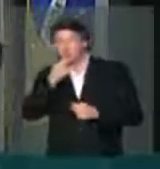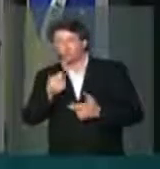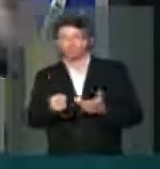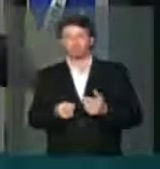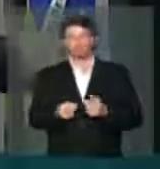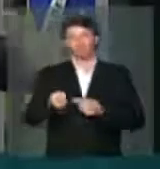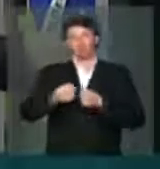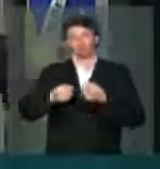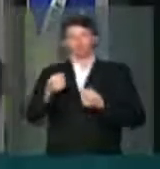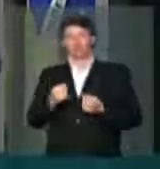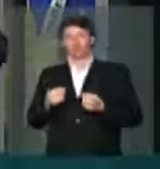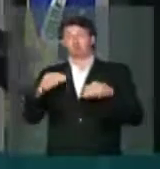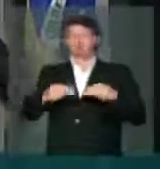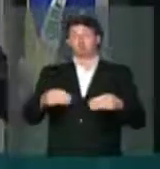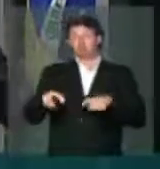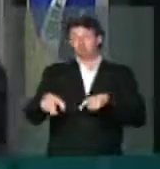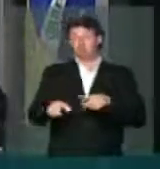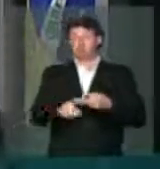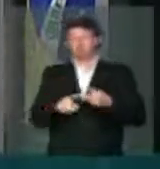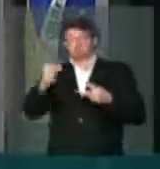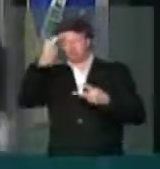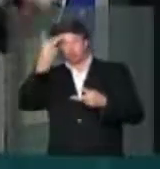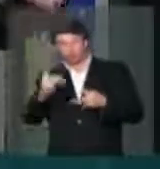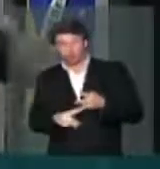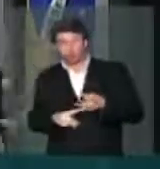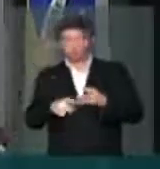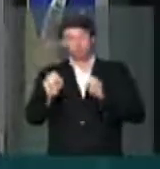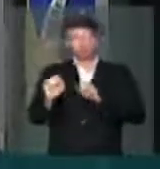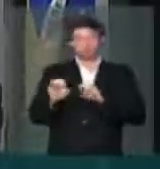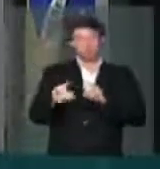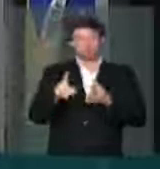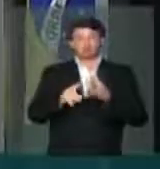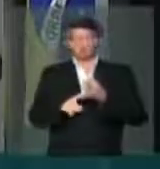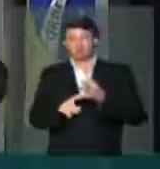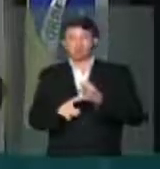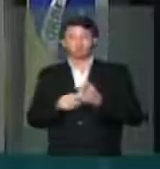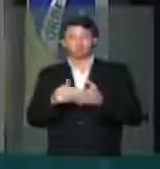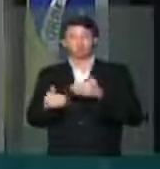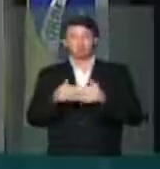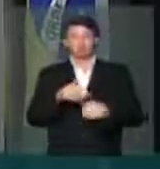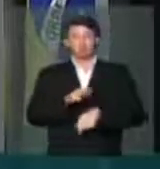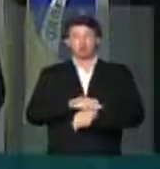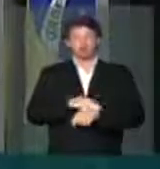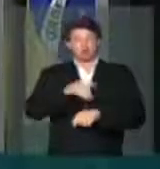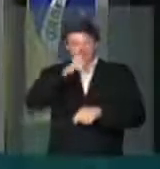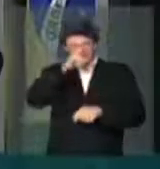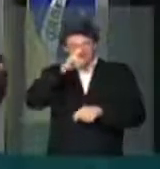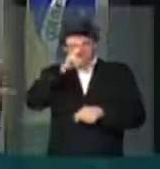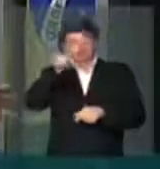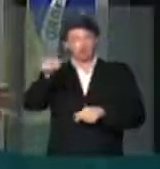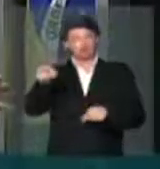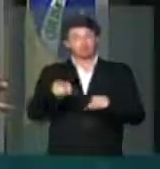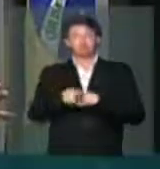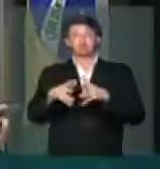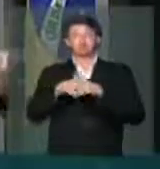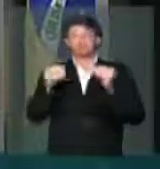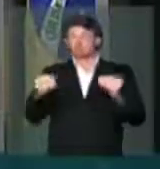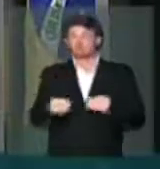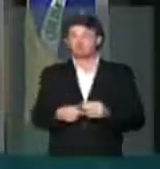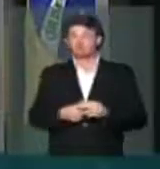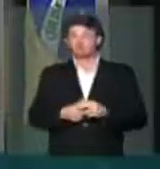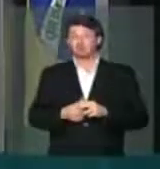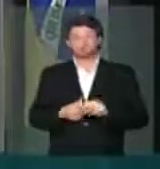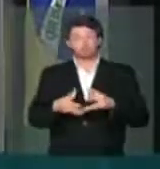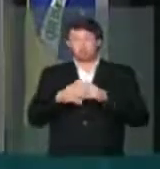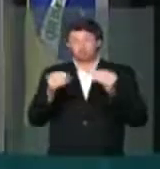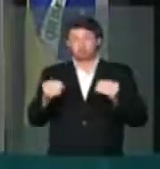economista, o ministro da Agricultura, da Cultura, da Educação, para todos os momentos de crise. Esse também desapareceu. Esse